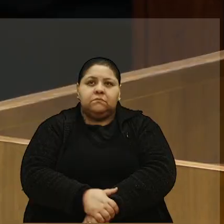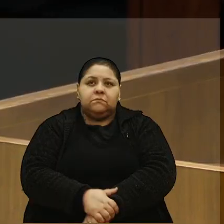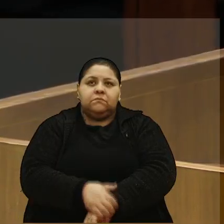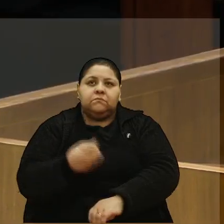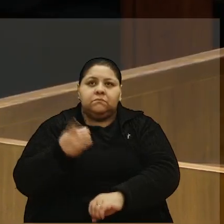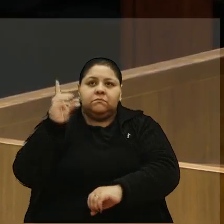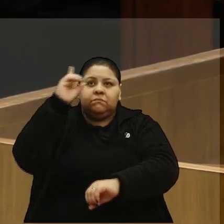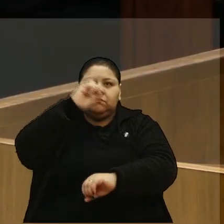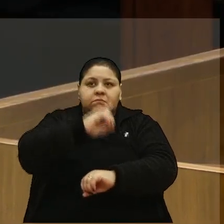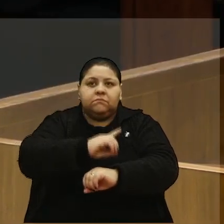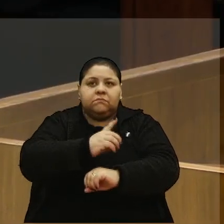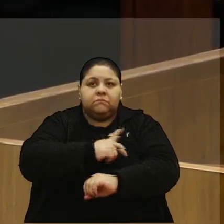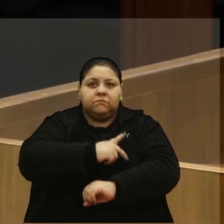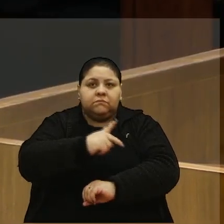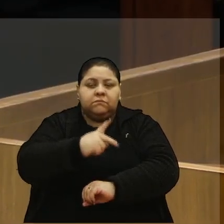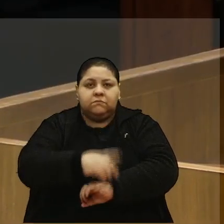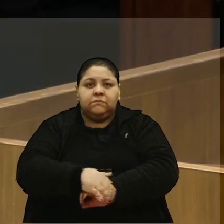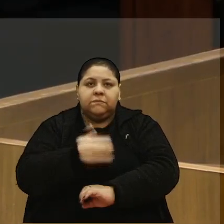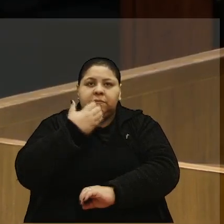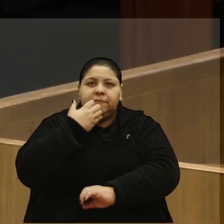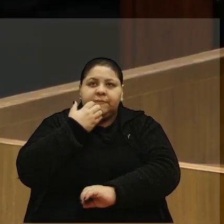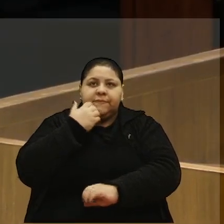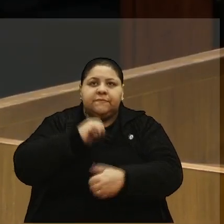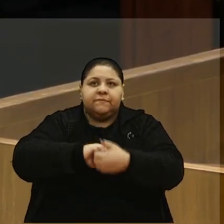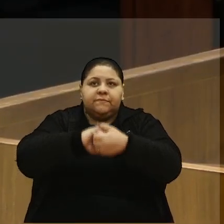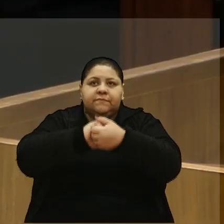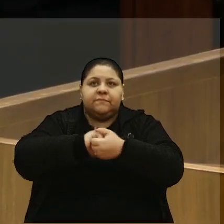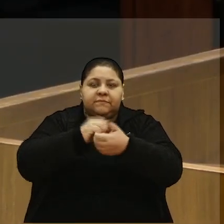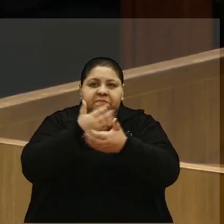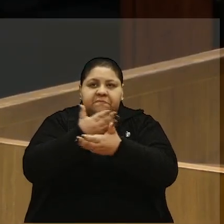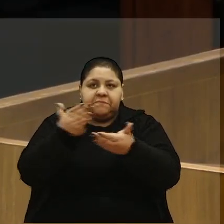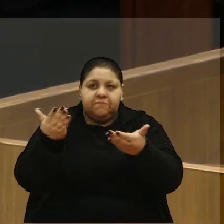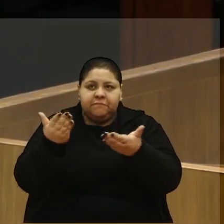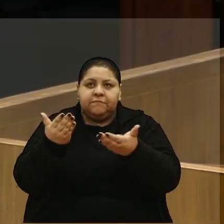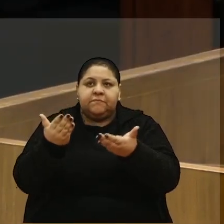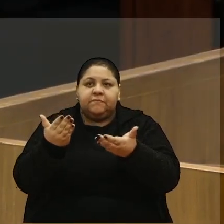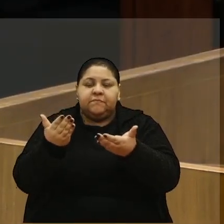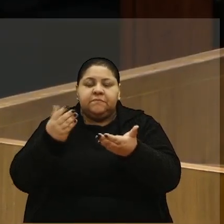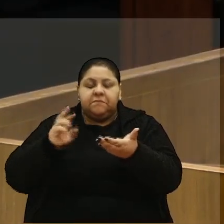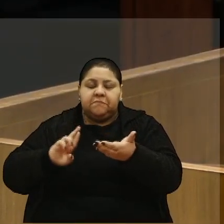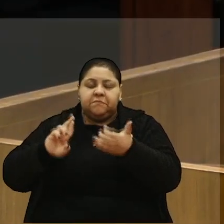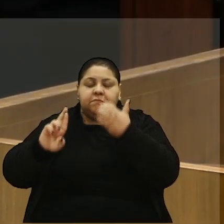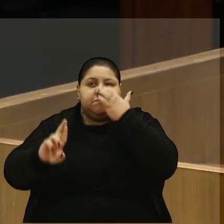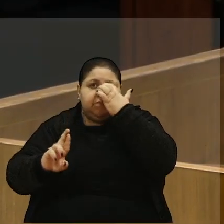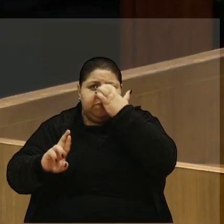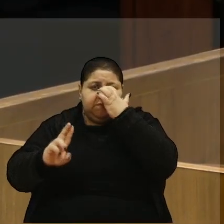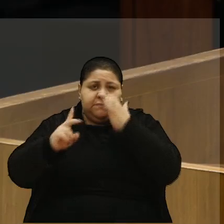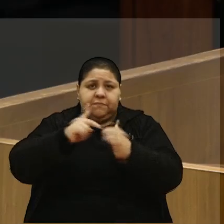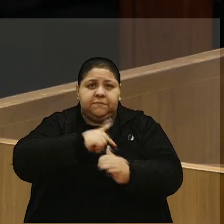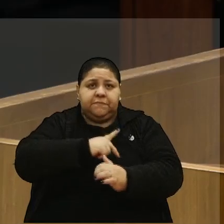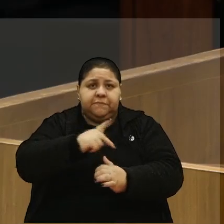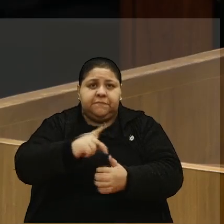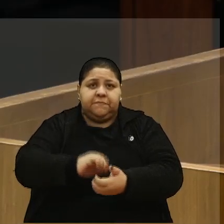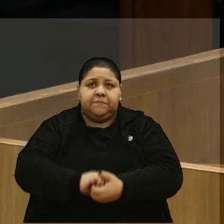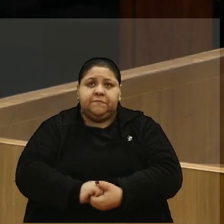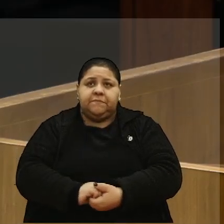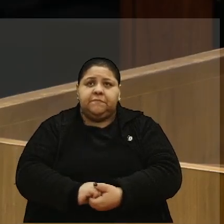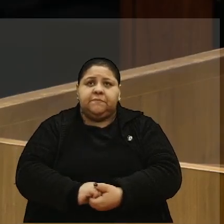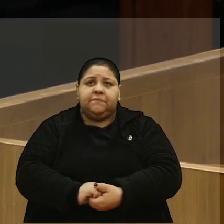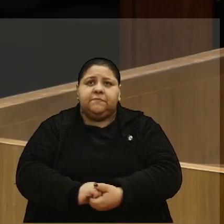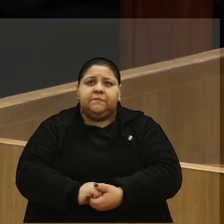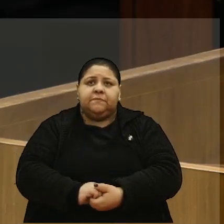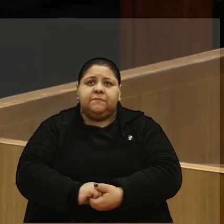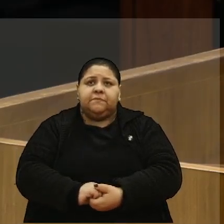Bom dia, senhor presidente. Eu saúdo os nobres colegas no nome do senhor presidente. Amém?